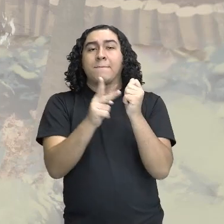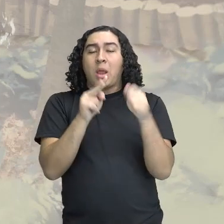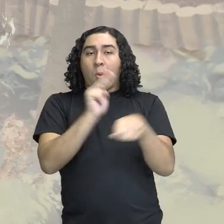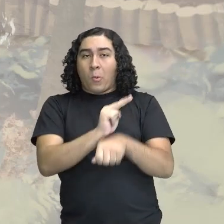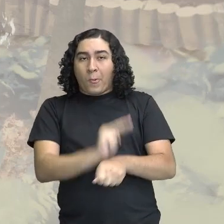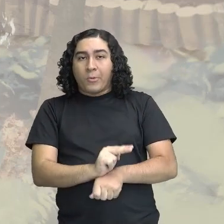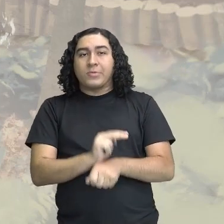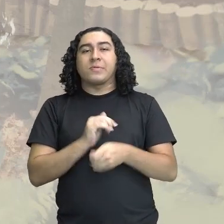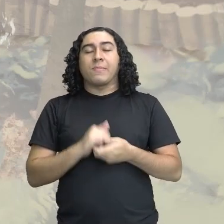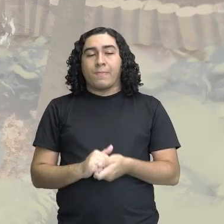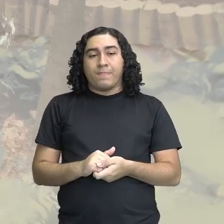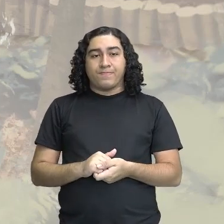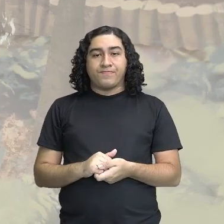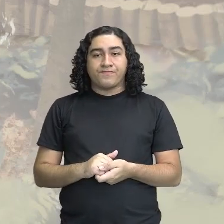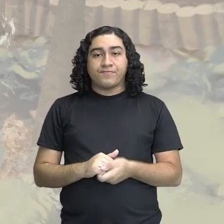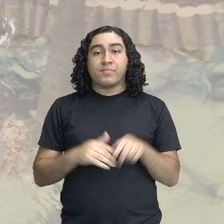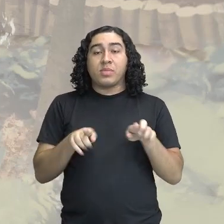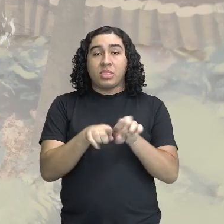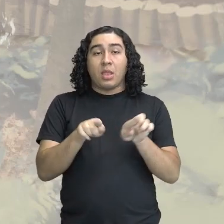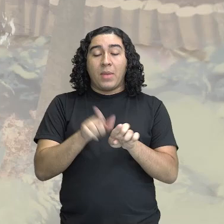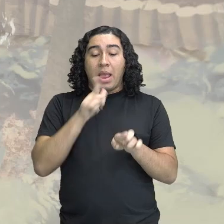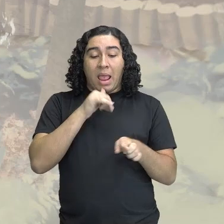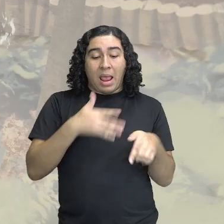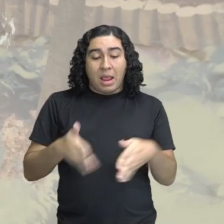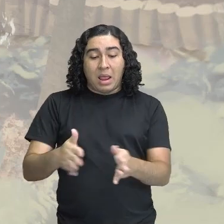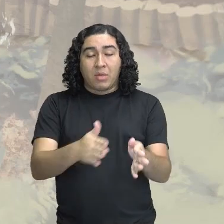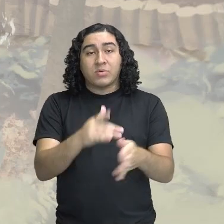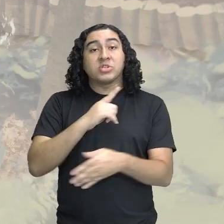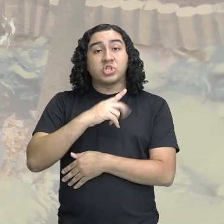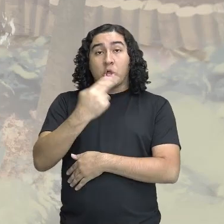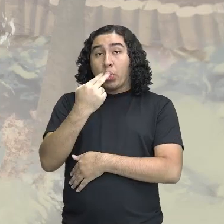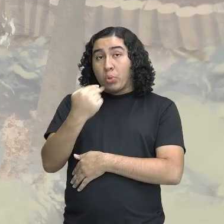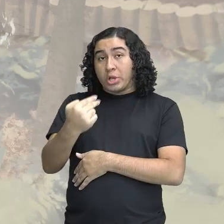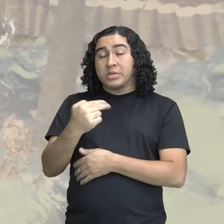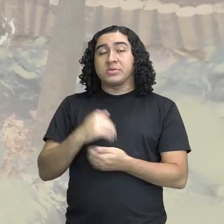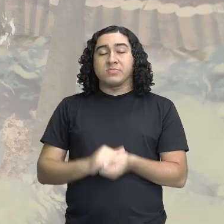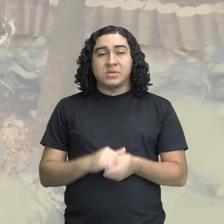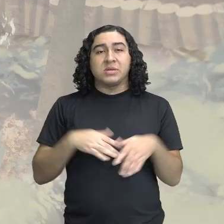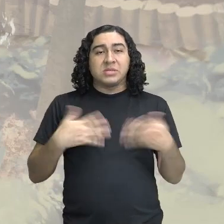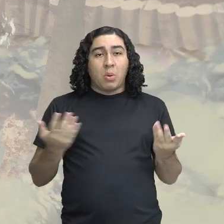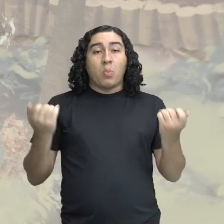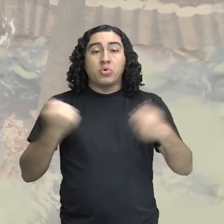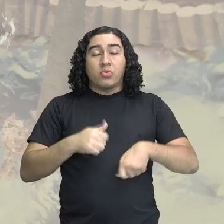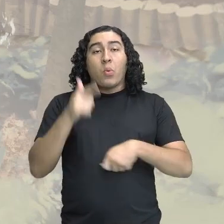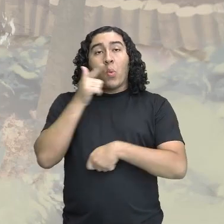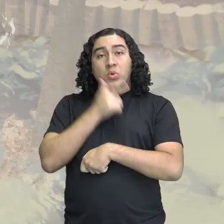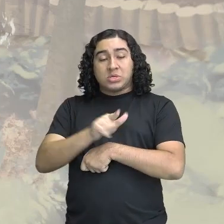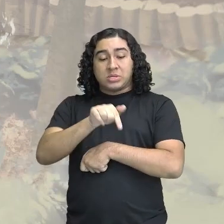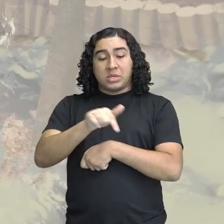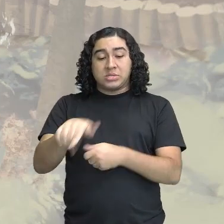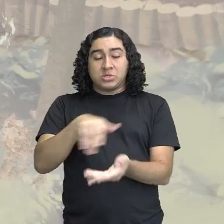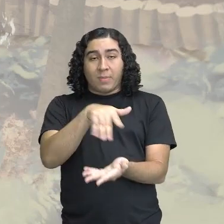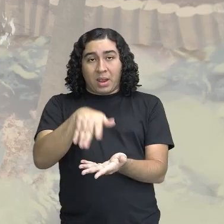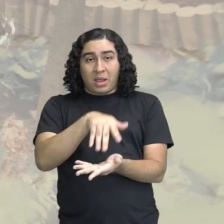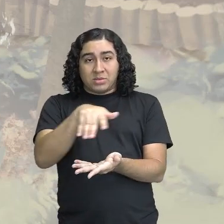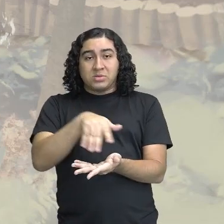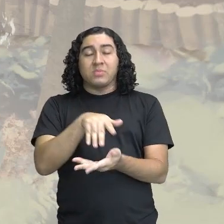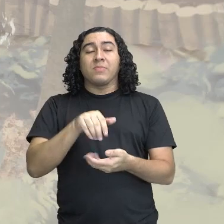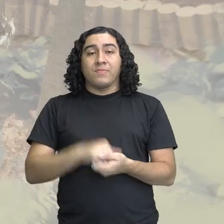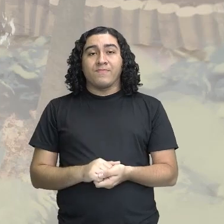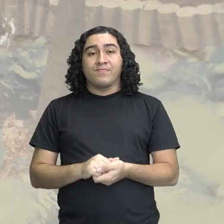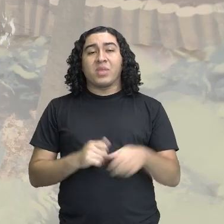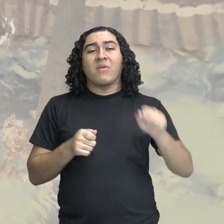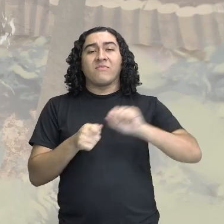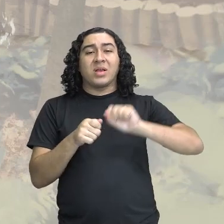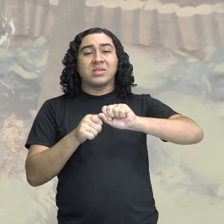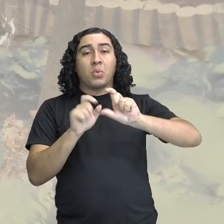molhado, certo? O lago, ele tinha nutrientes, então eles vão conseguir, nessas ilhas artificiais aqui,